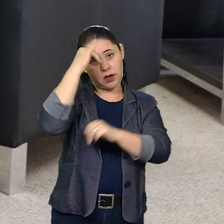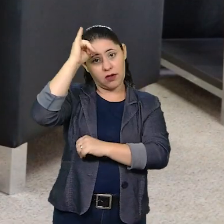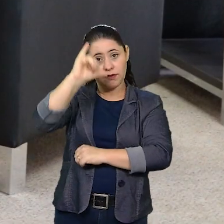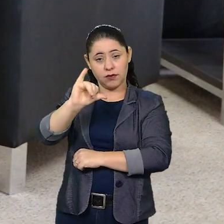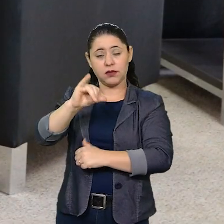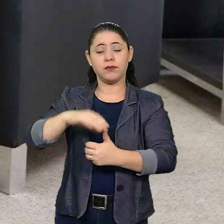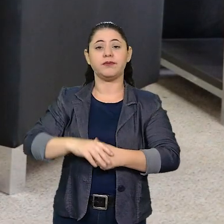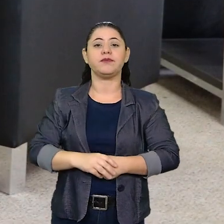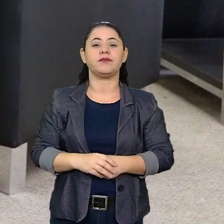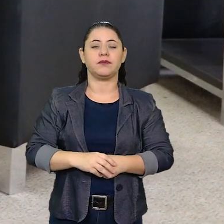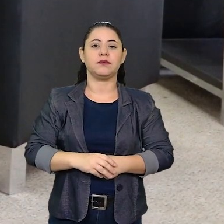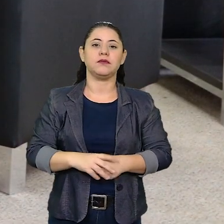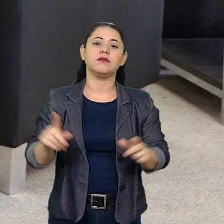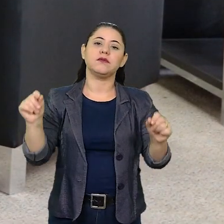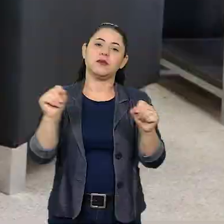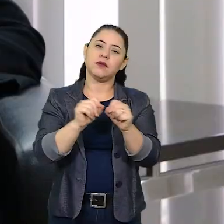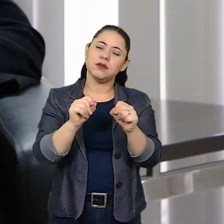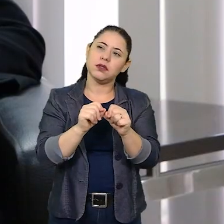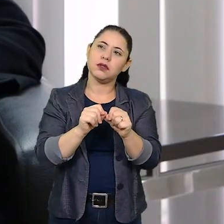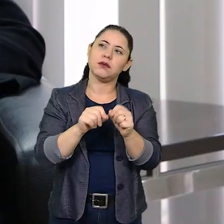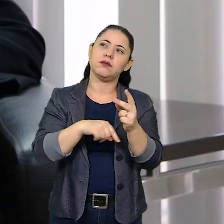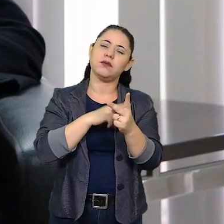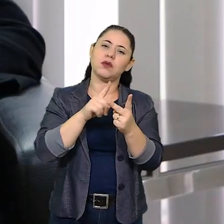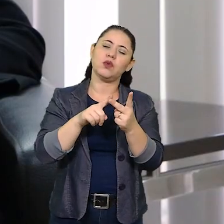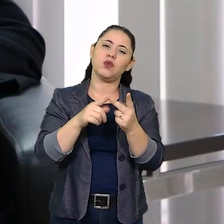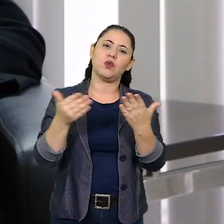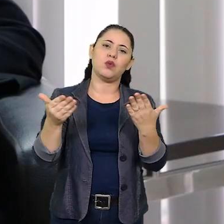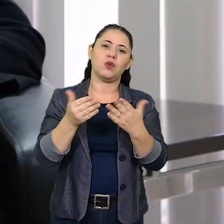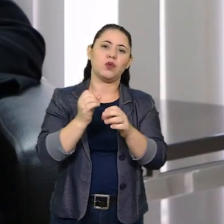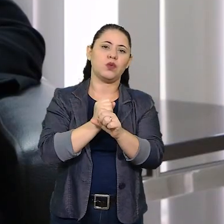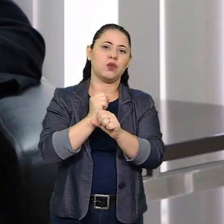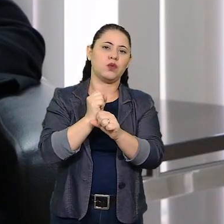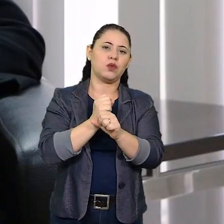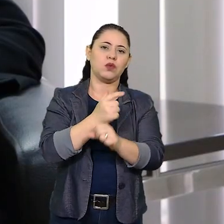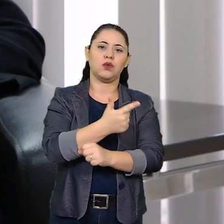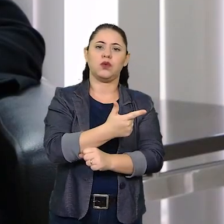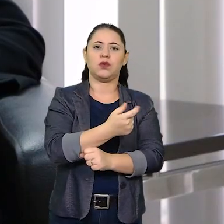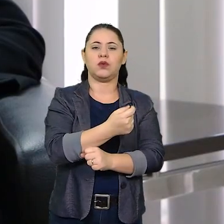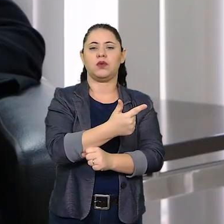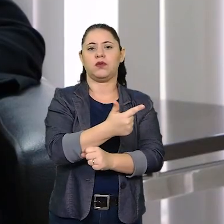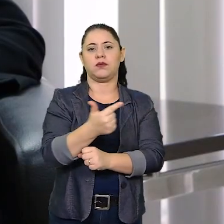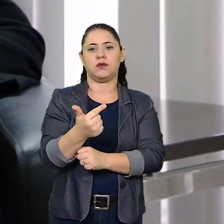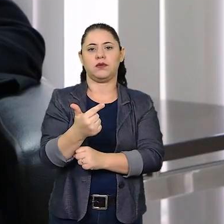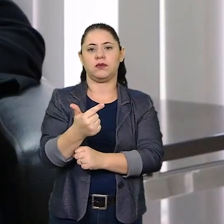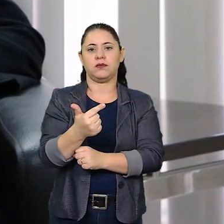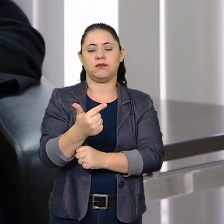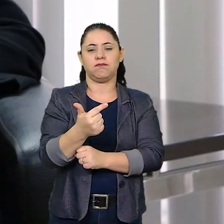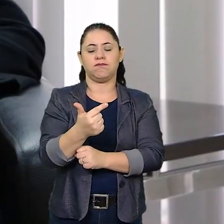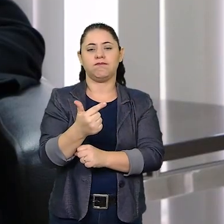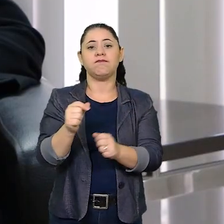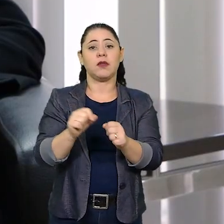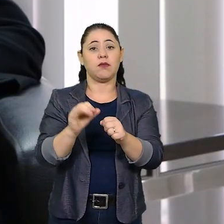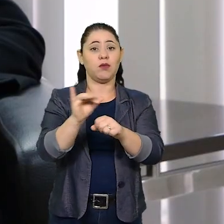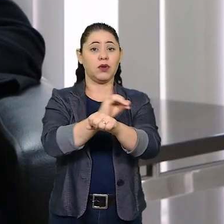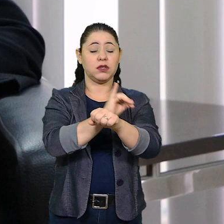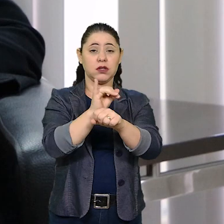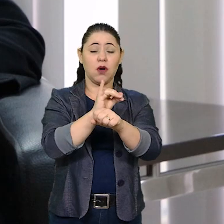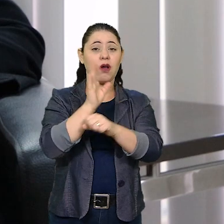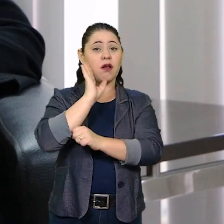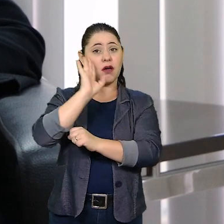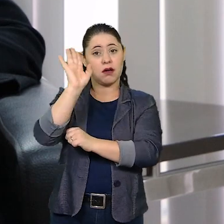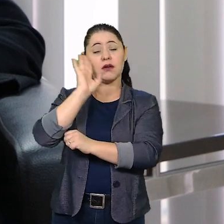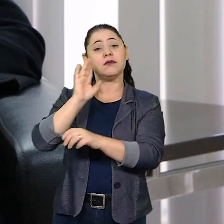combate. E nós fizemos, neste ano de 2022, uma ação